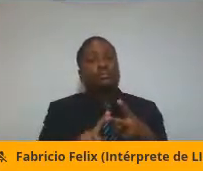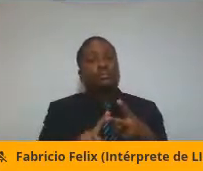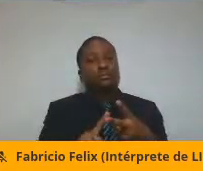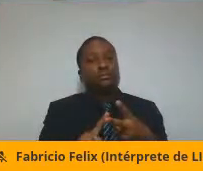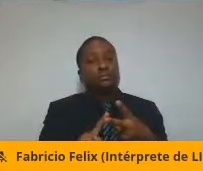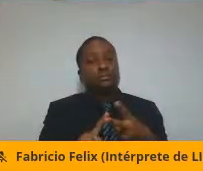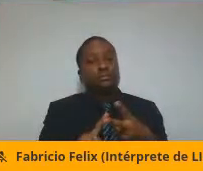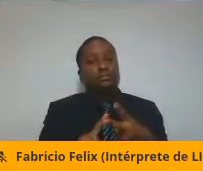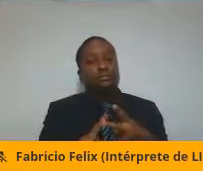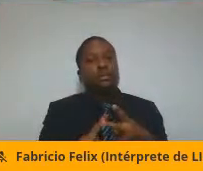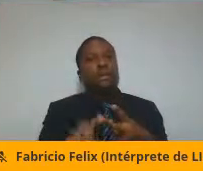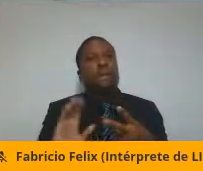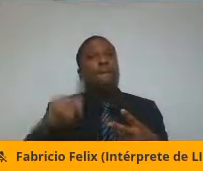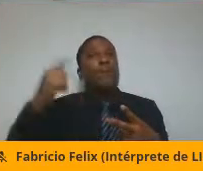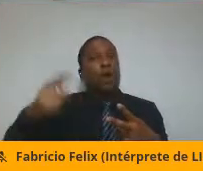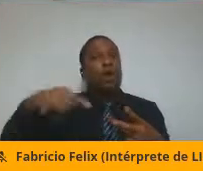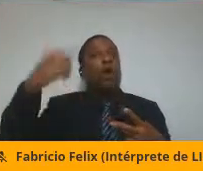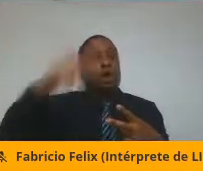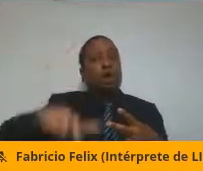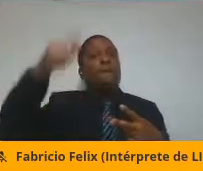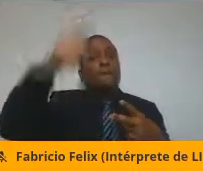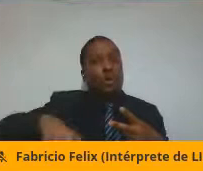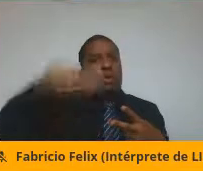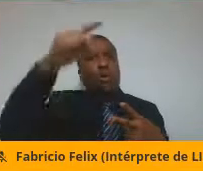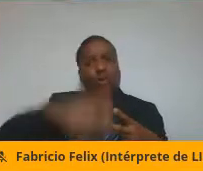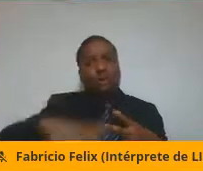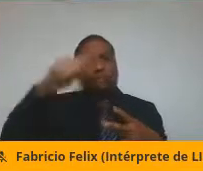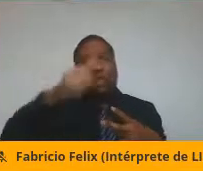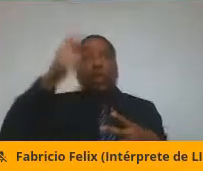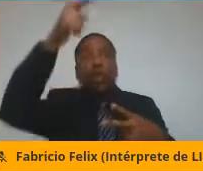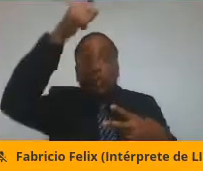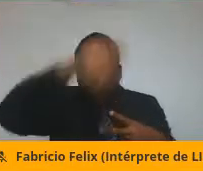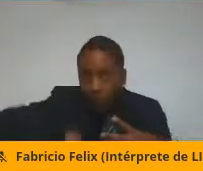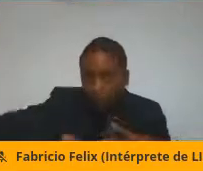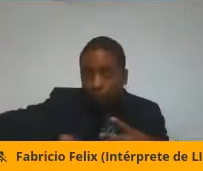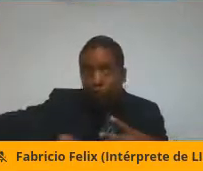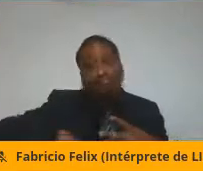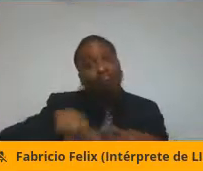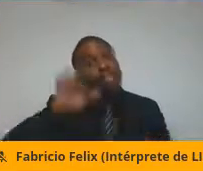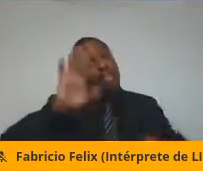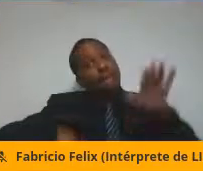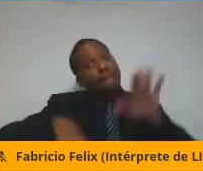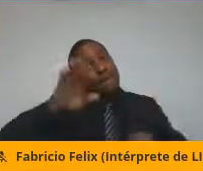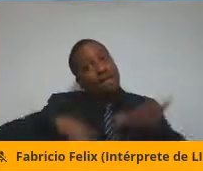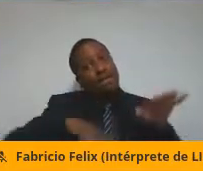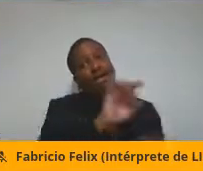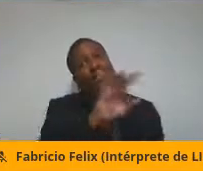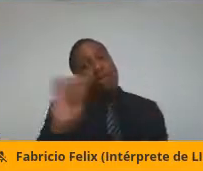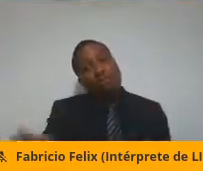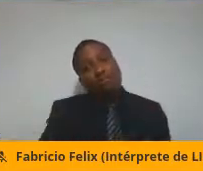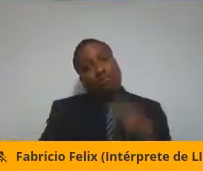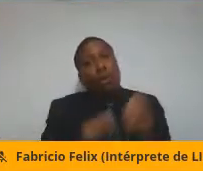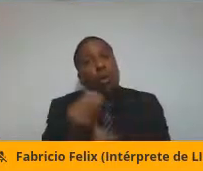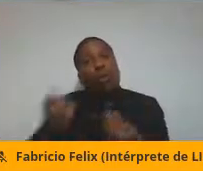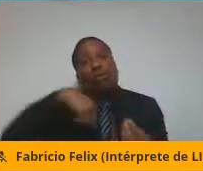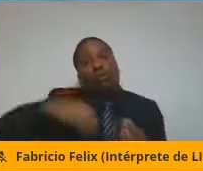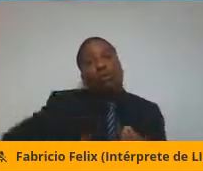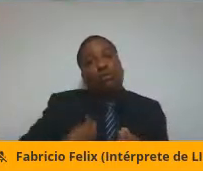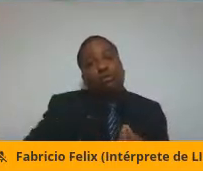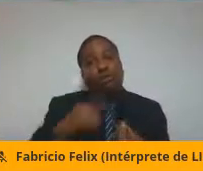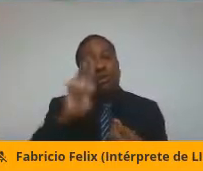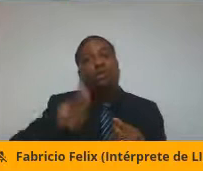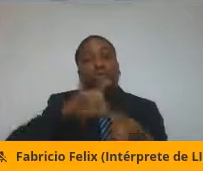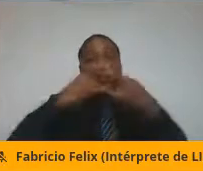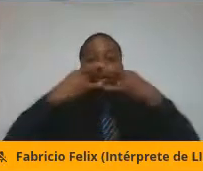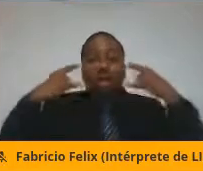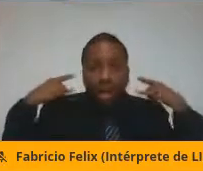próximas ondas, né? Se vai haver ou não uma próxima onda, depende do nosso comportamento. Como a gente está reagindo, se a gente está usando máscara,